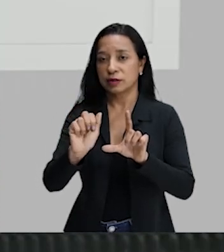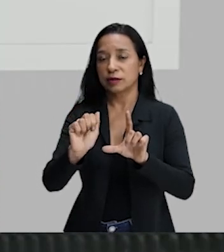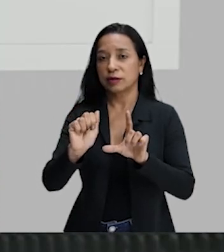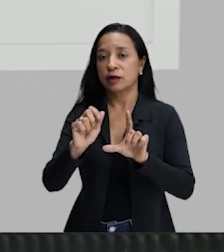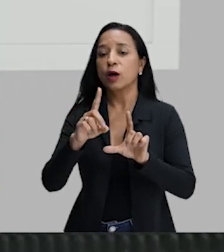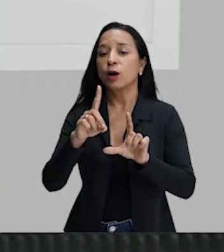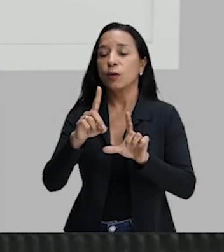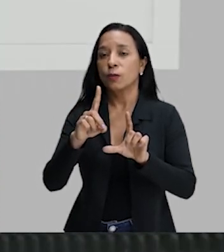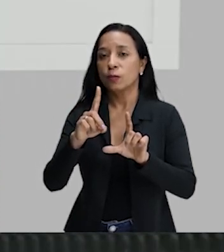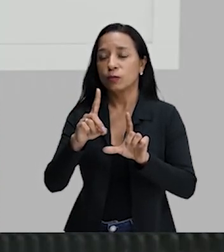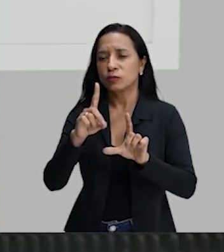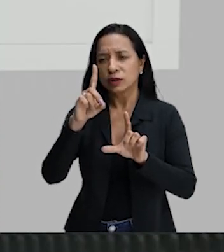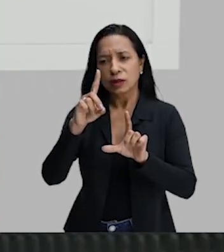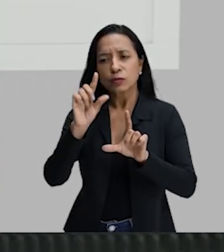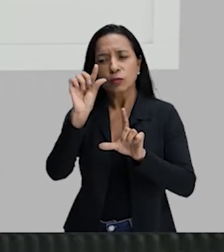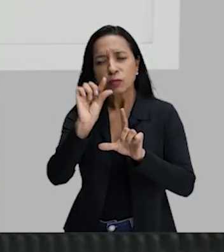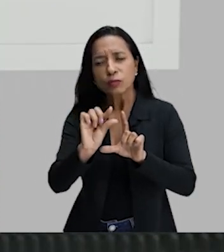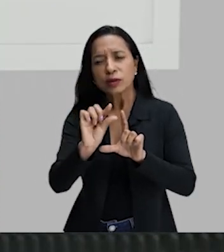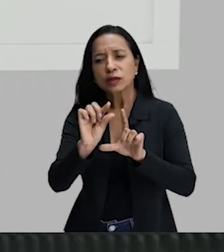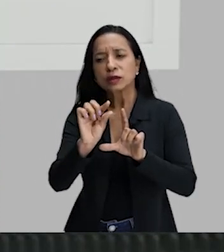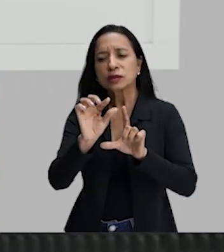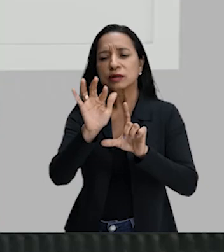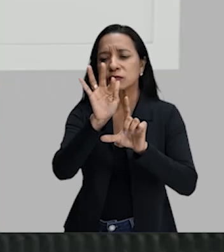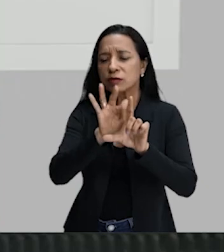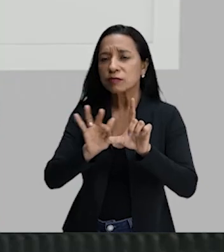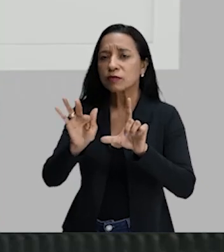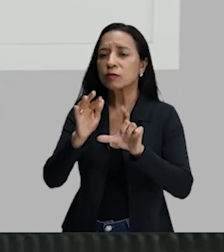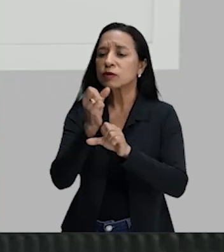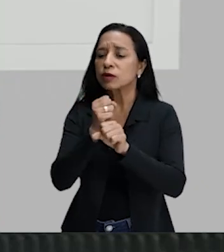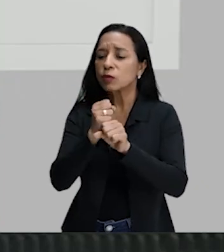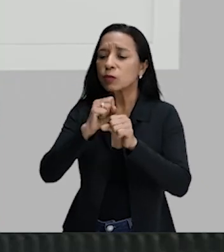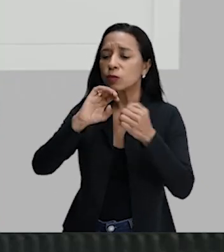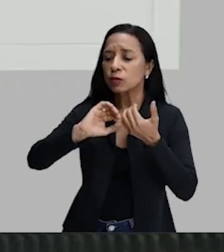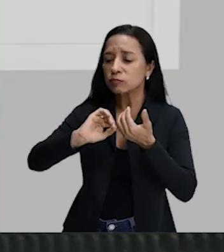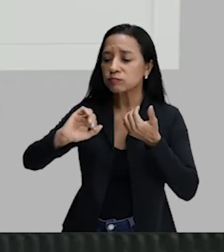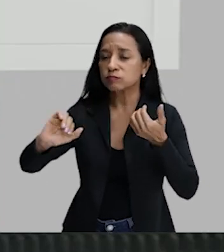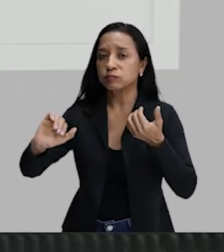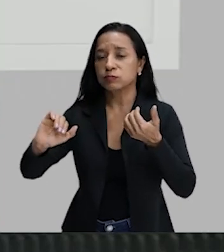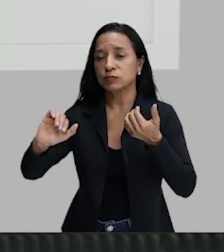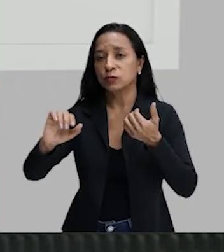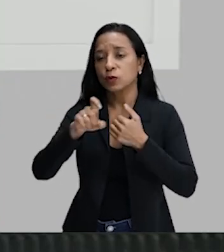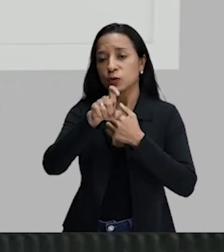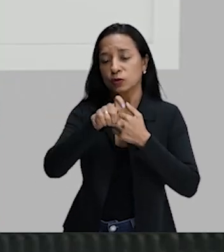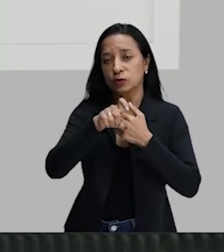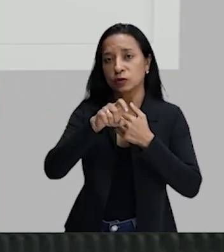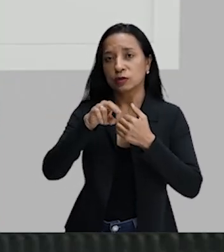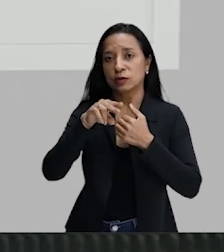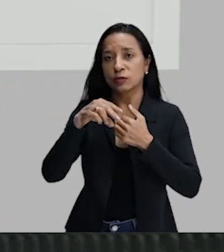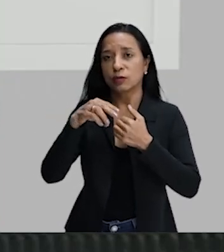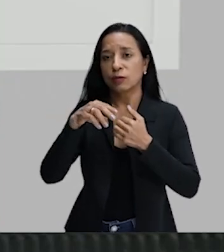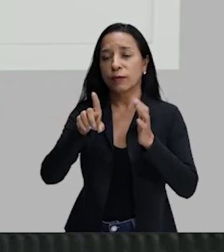calcula separado. Então, x é igual a menos b, né?